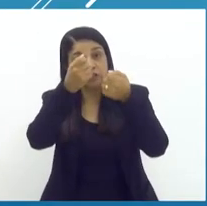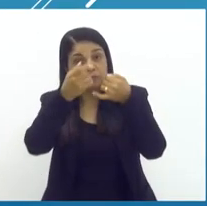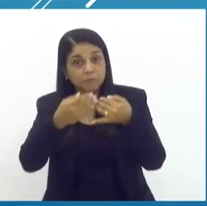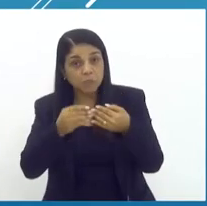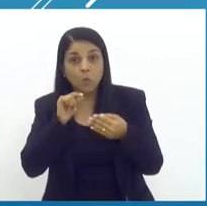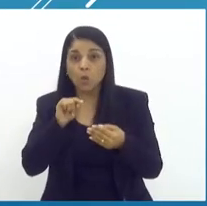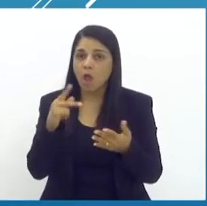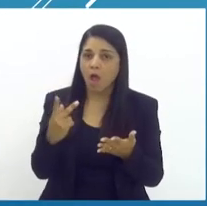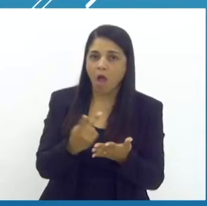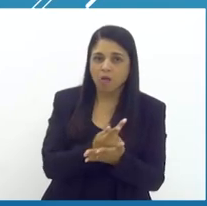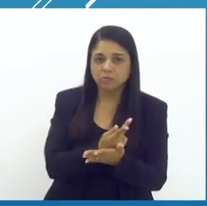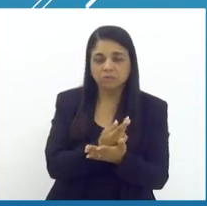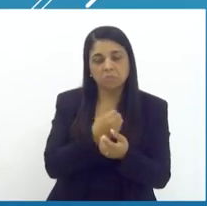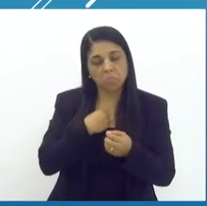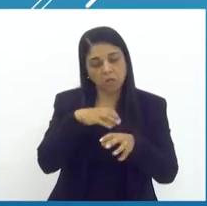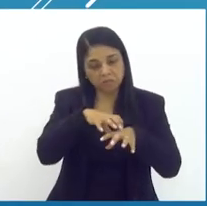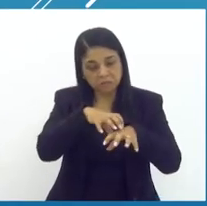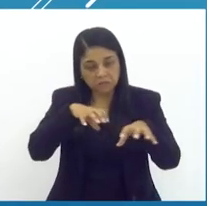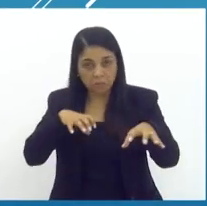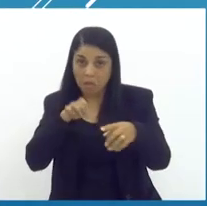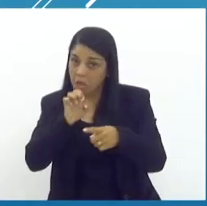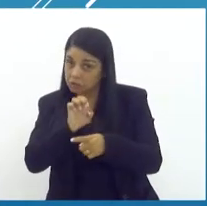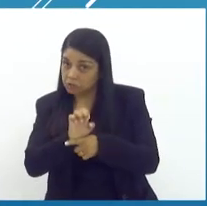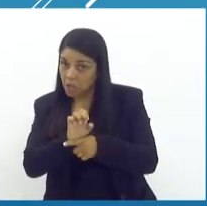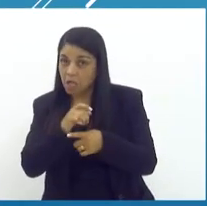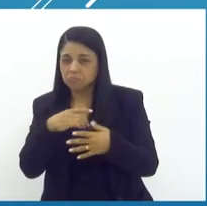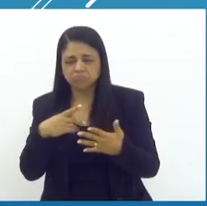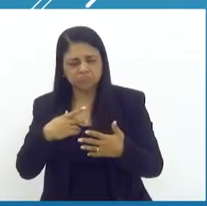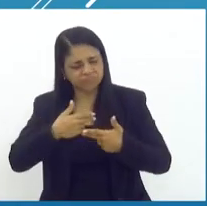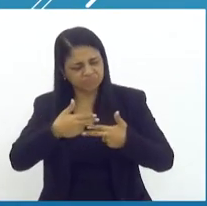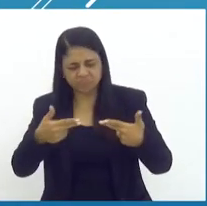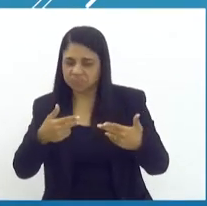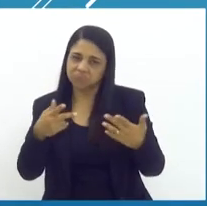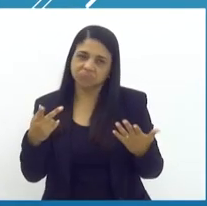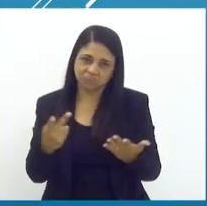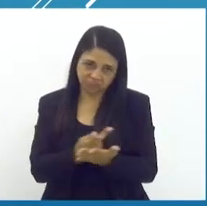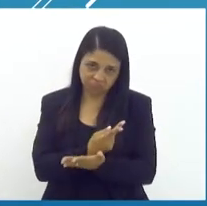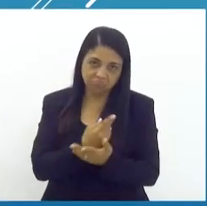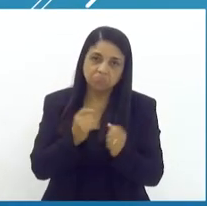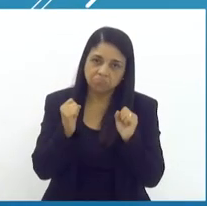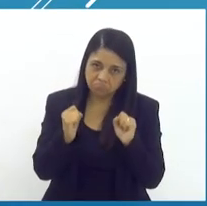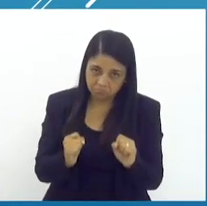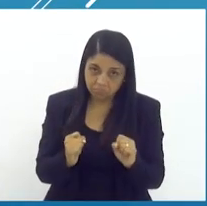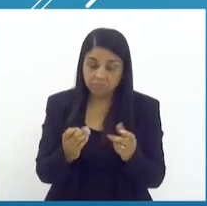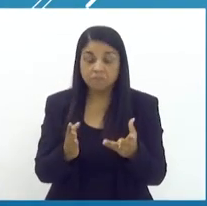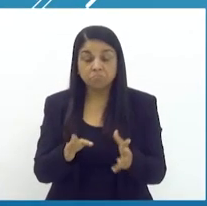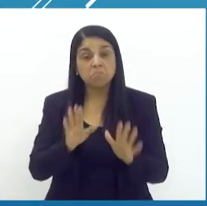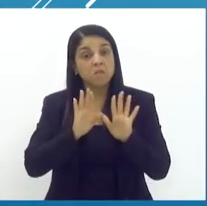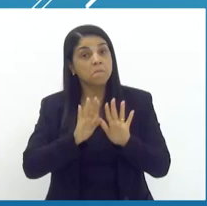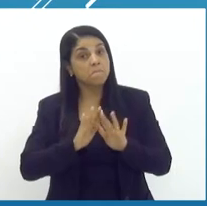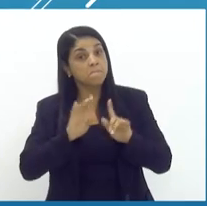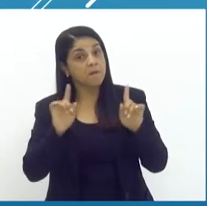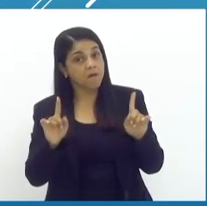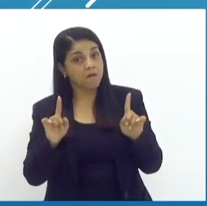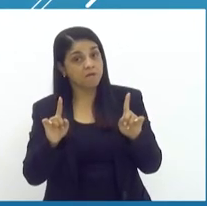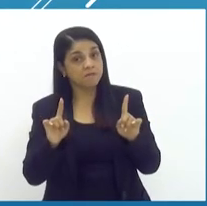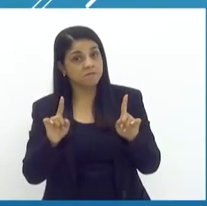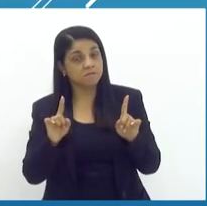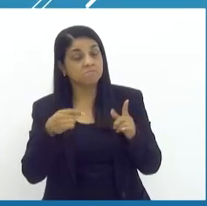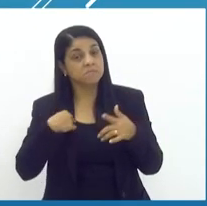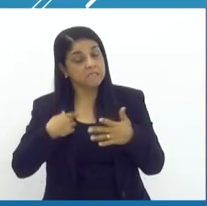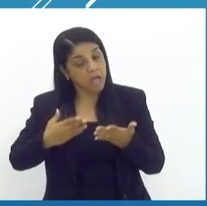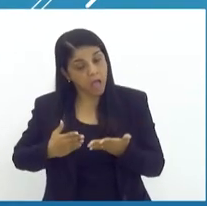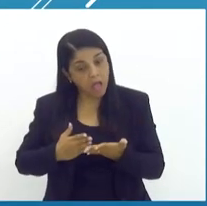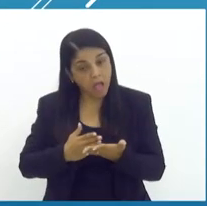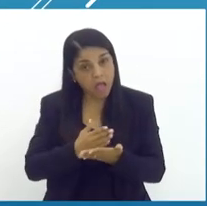podem inclusive lembrar pode se afundar em outro pode muita coisa mas desde que tenha aprovação